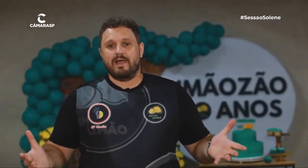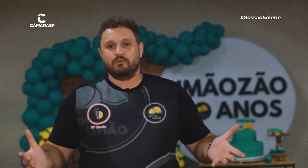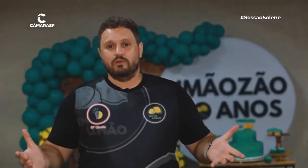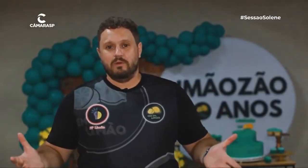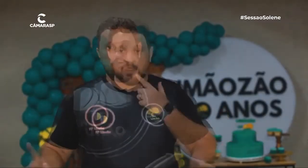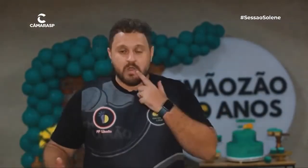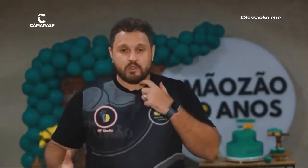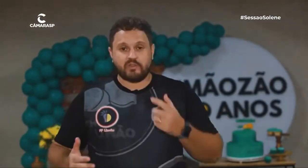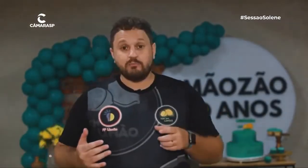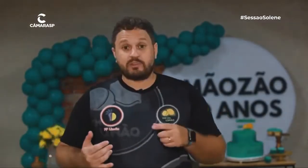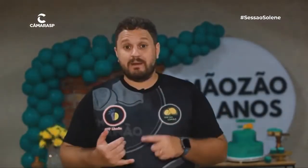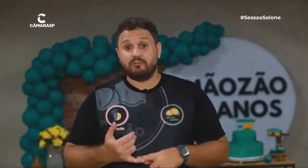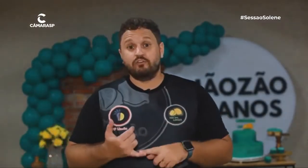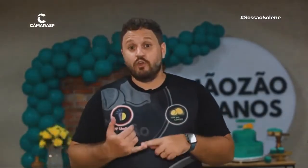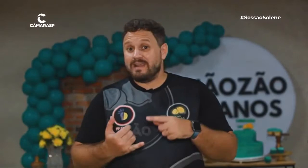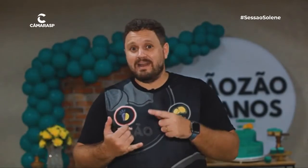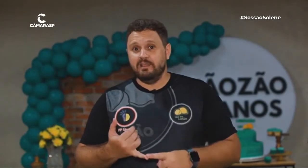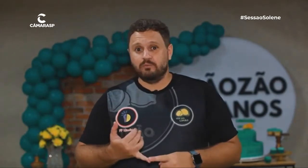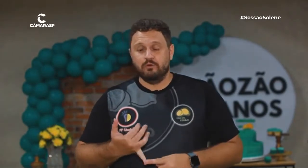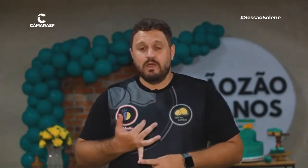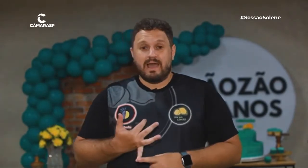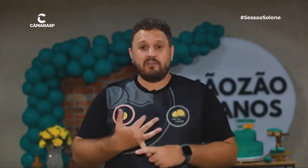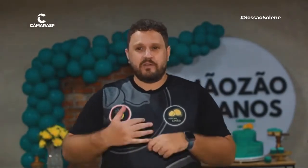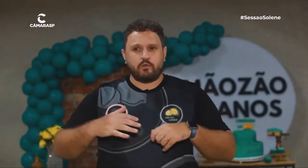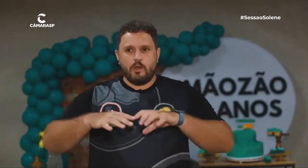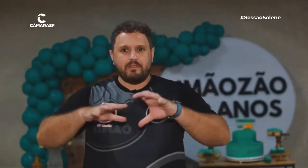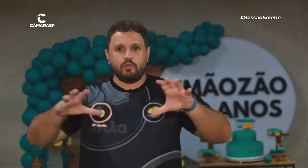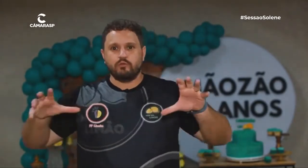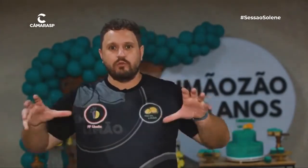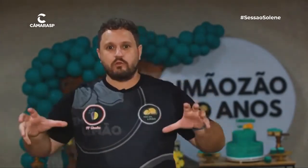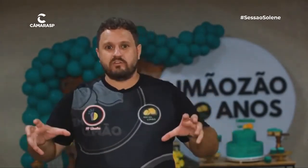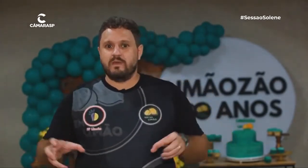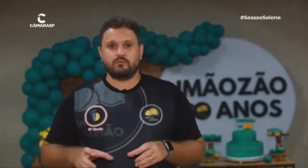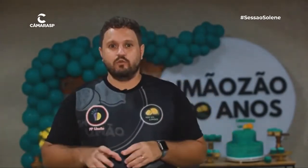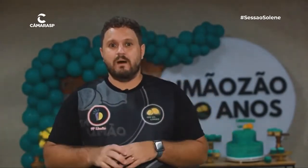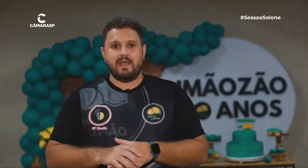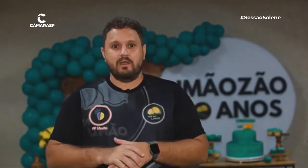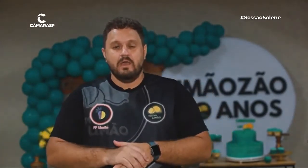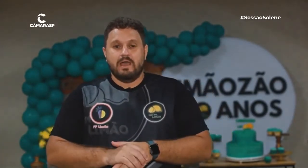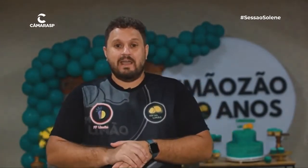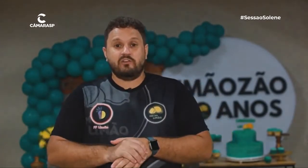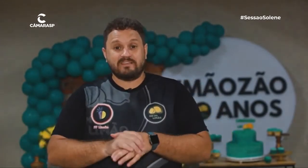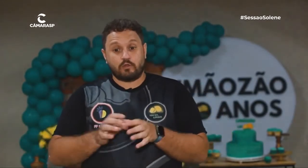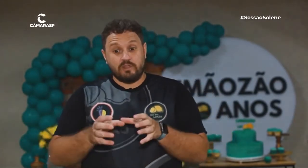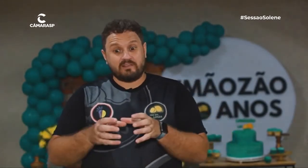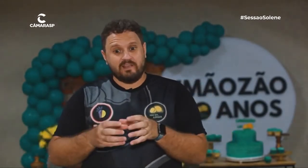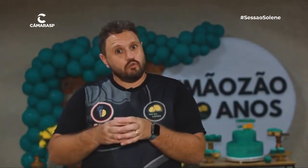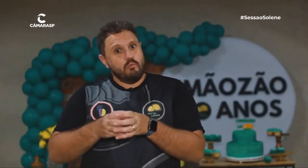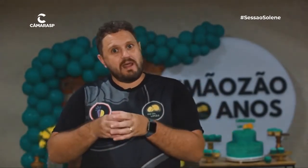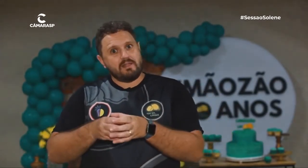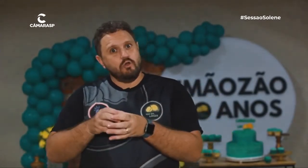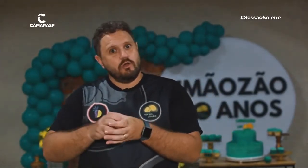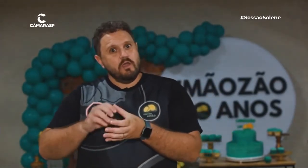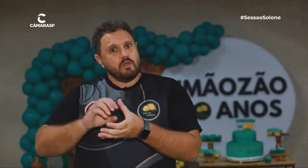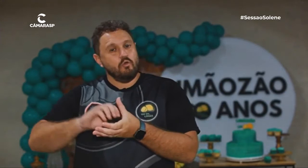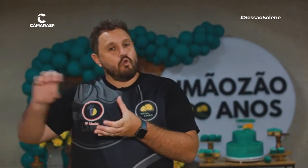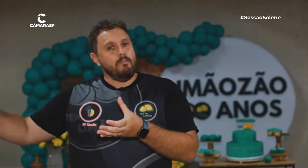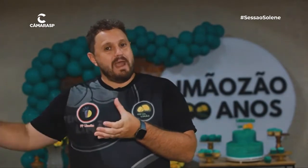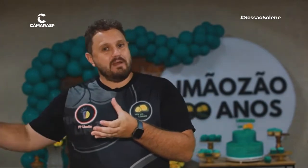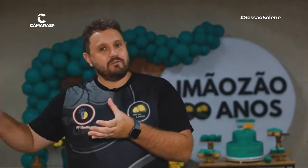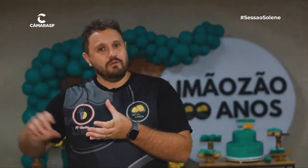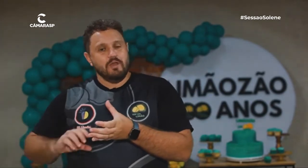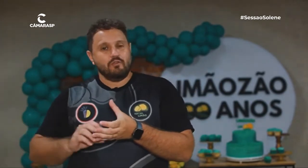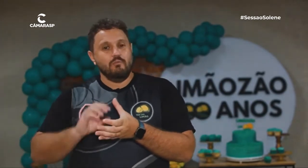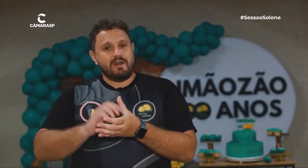a história do bairro do Limão. Nós fazemos trabalho de jornalismo, a gente cobre todos os acontecimentos do bairro, a gente faz a conexão do morador